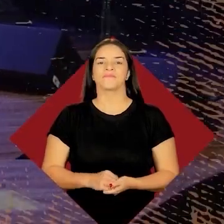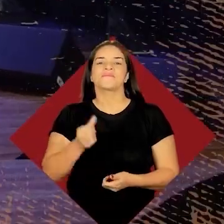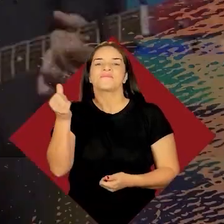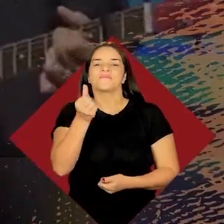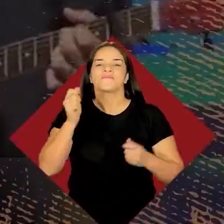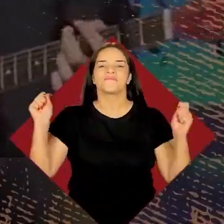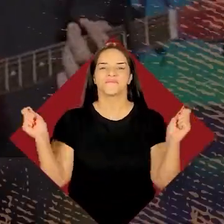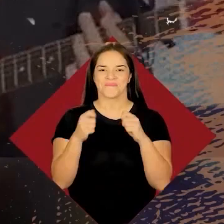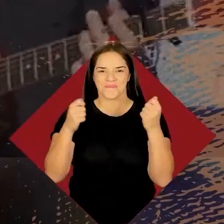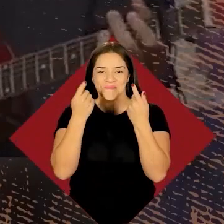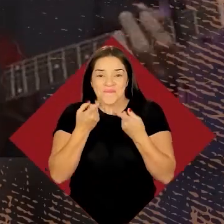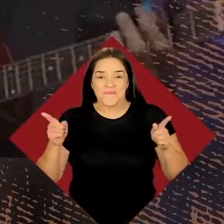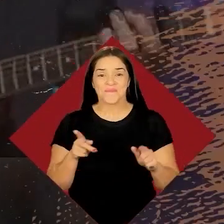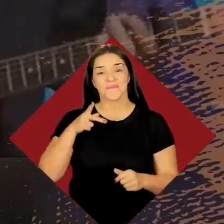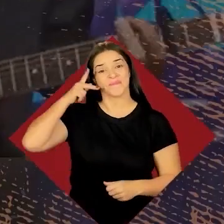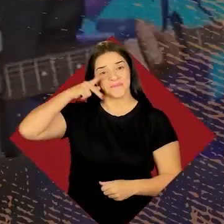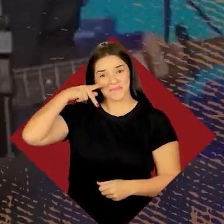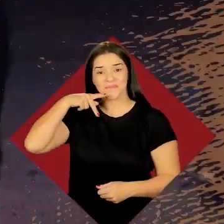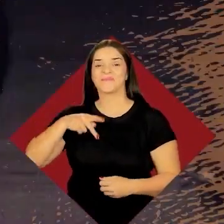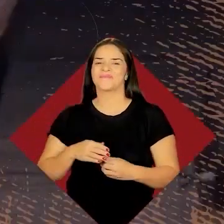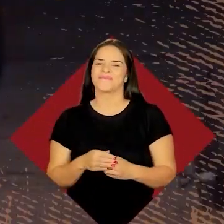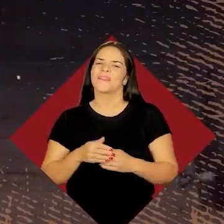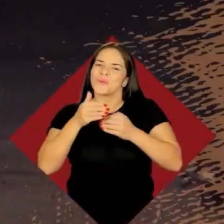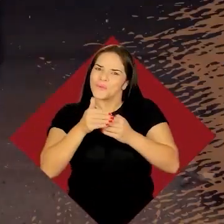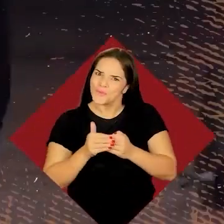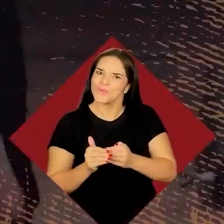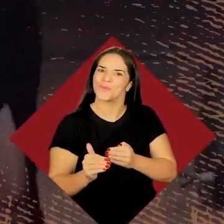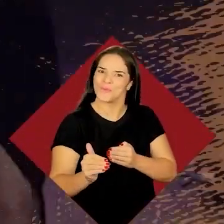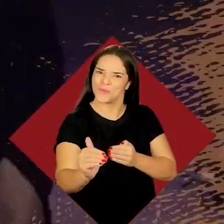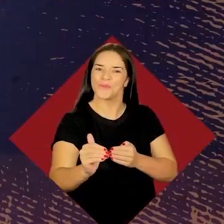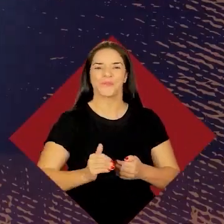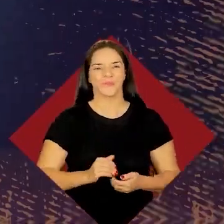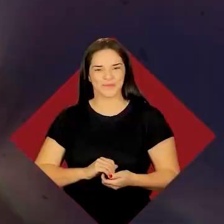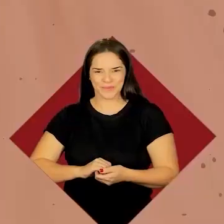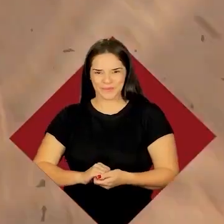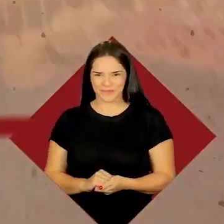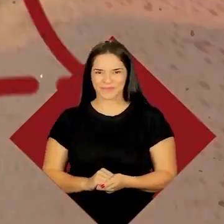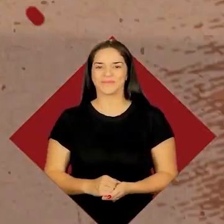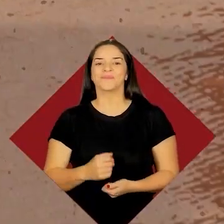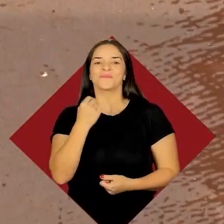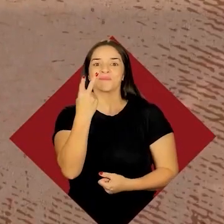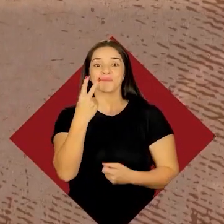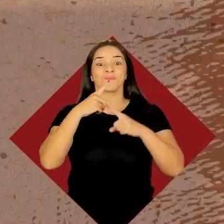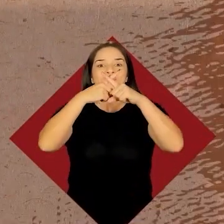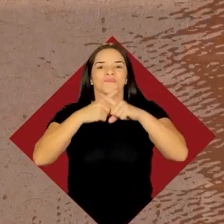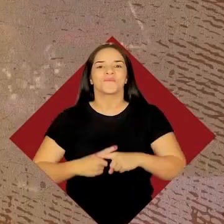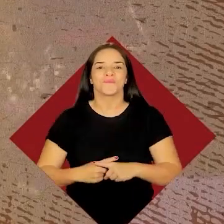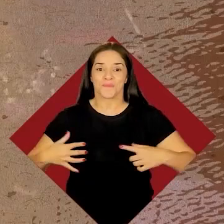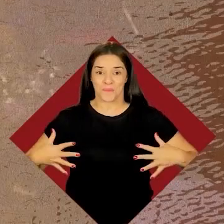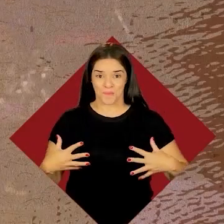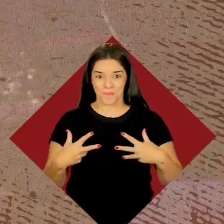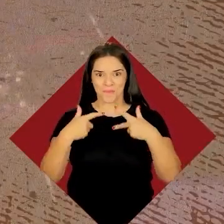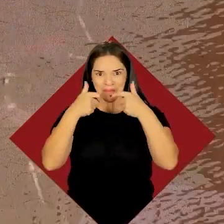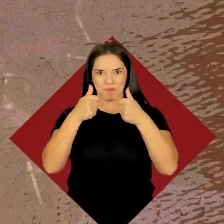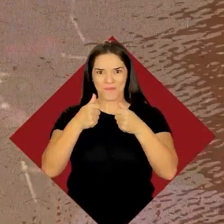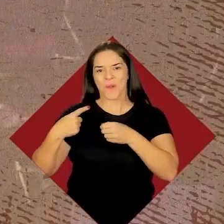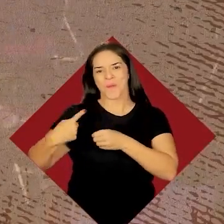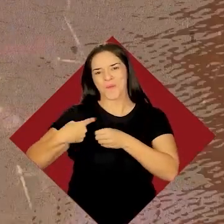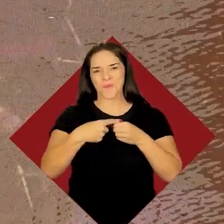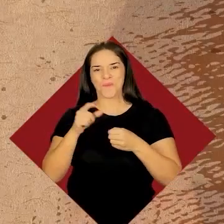6º Festival de Música da Paraíba. Tá chegando a hora. São 2 eliminatórias na terra de Zé do